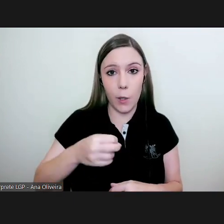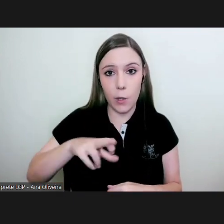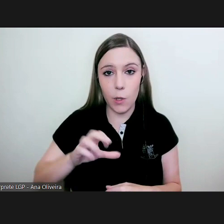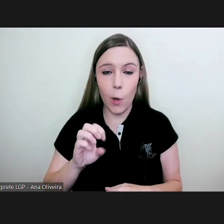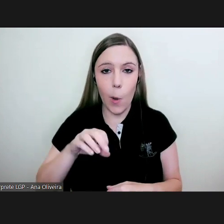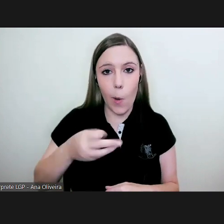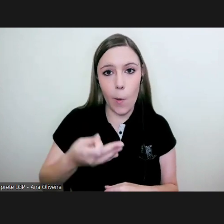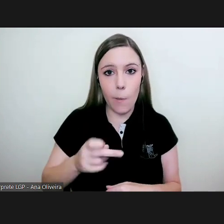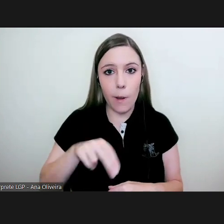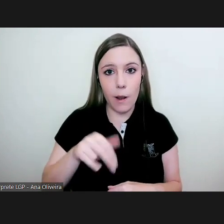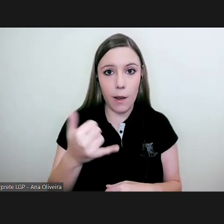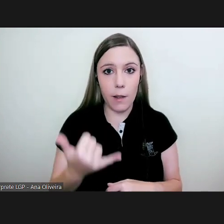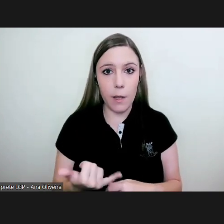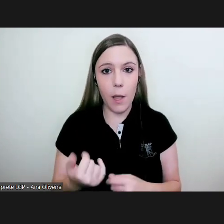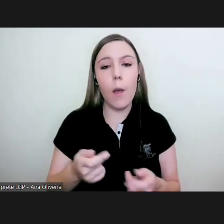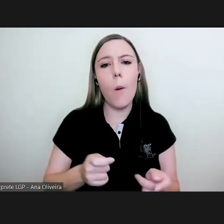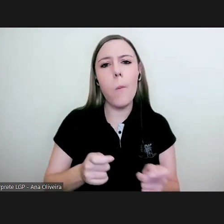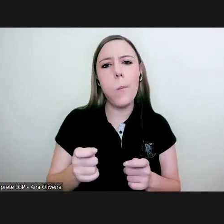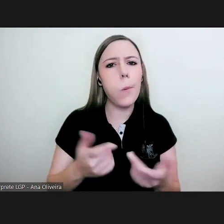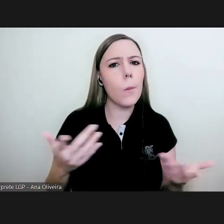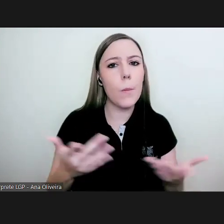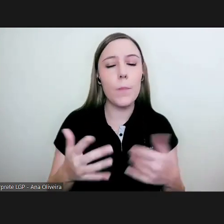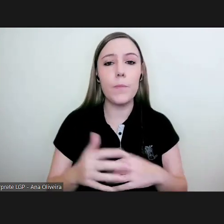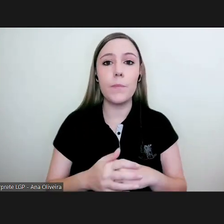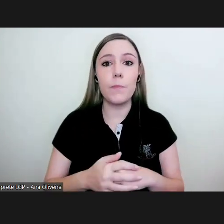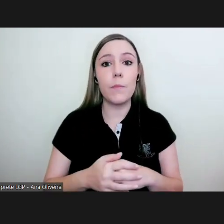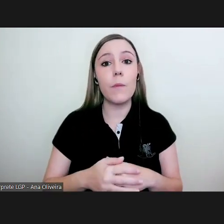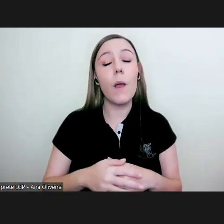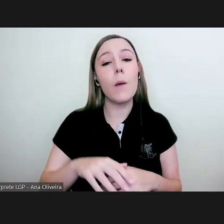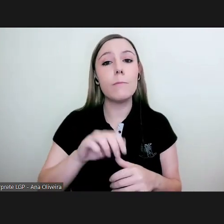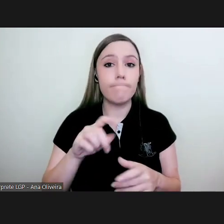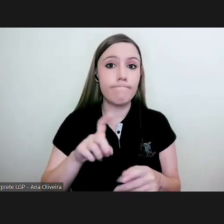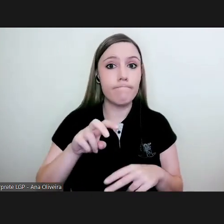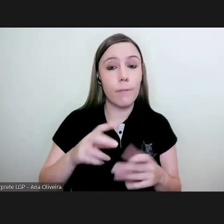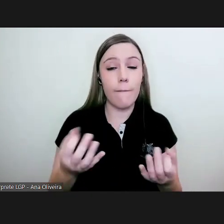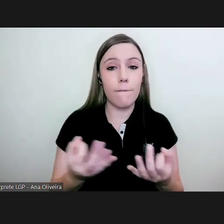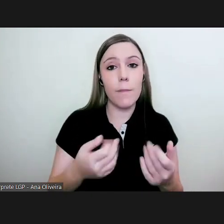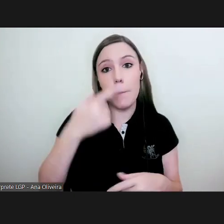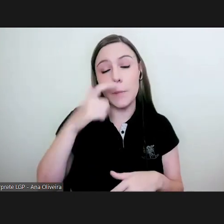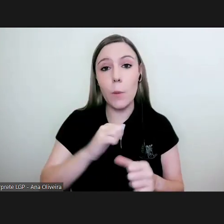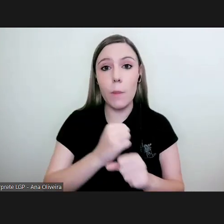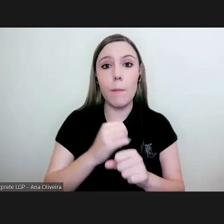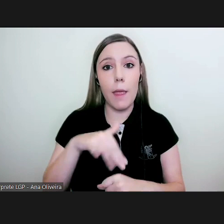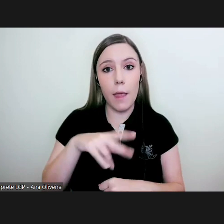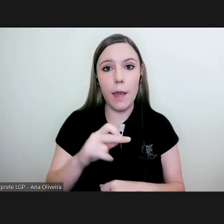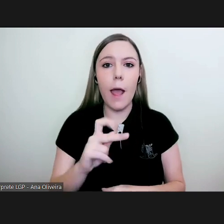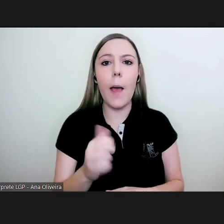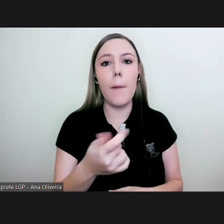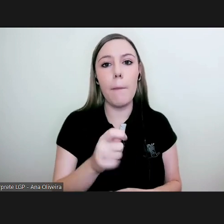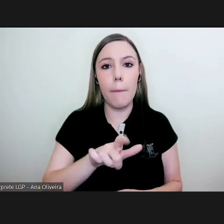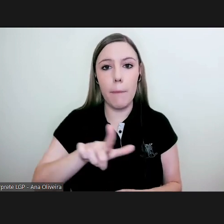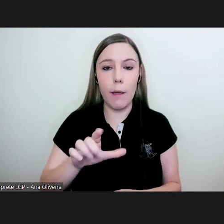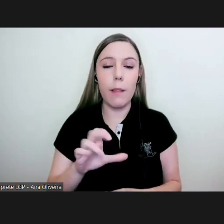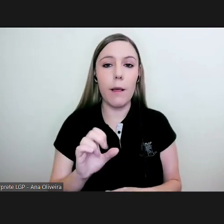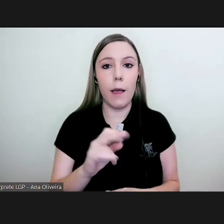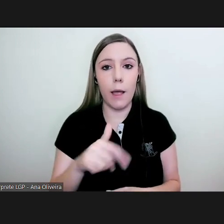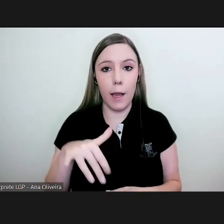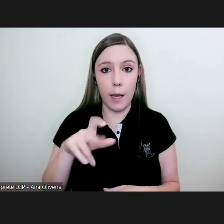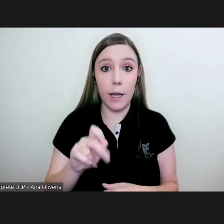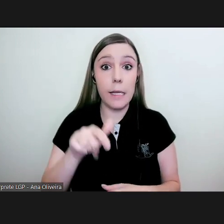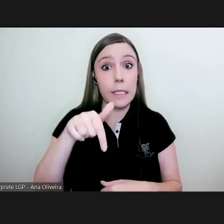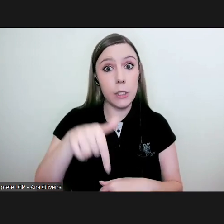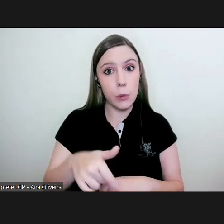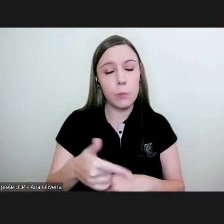O debate será moderado pelo vogal do Conselho Diretivo do INA, Abel Carreira. Informamos que a sessão será gravada